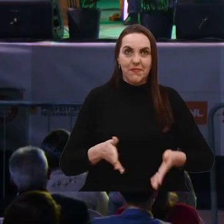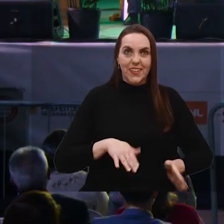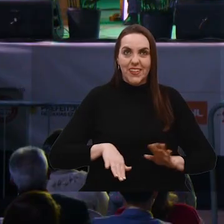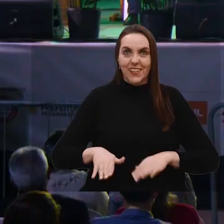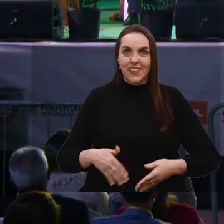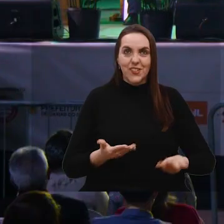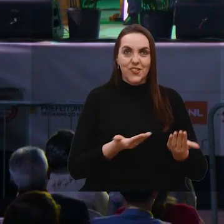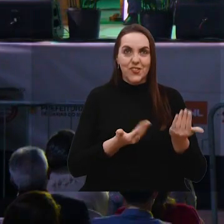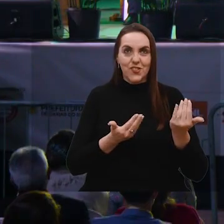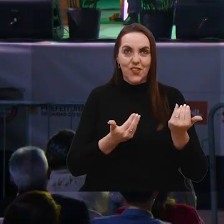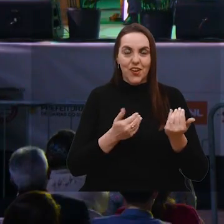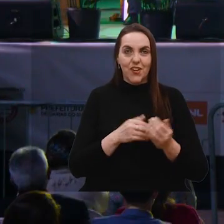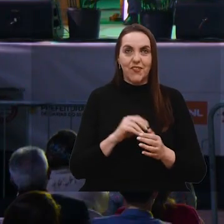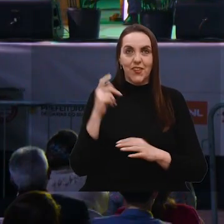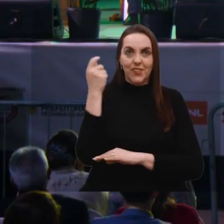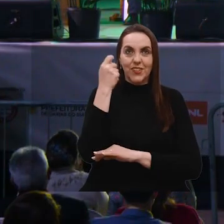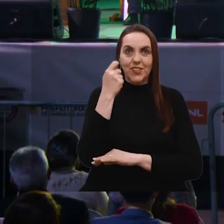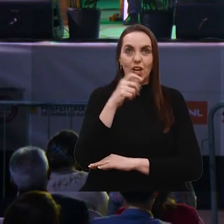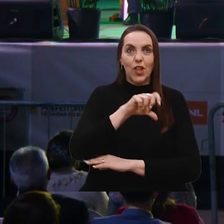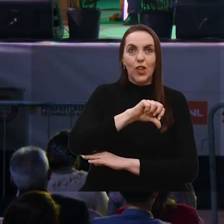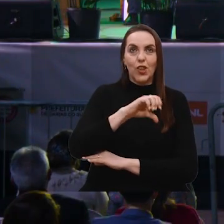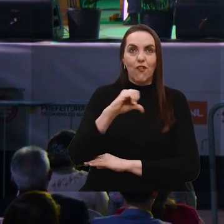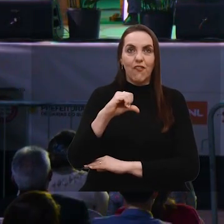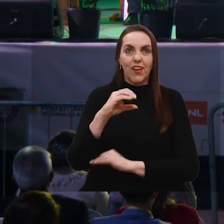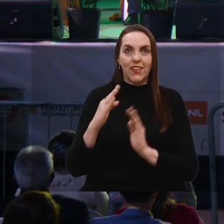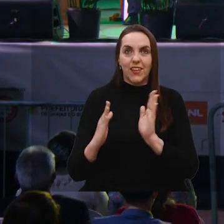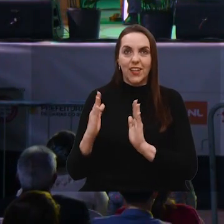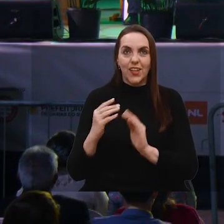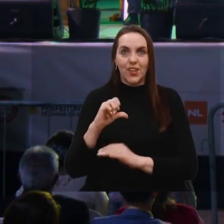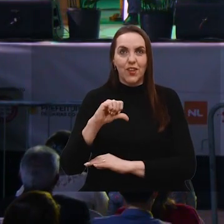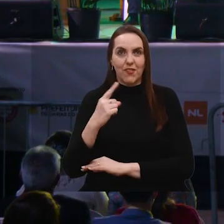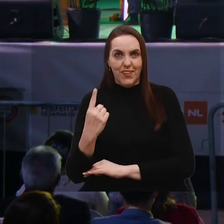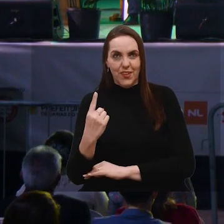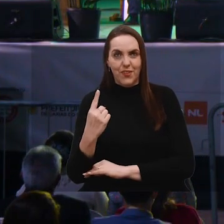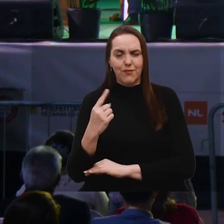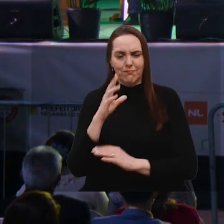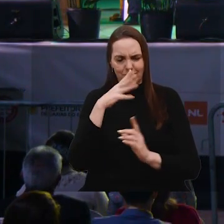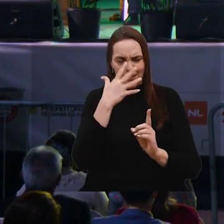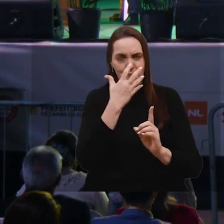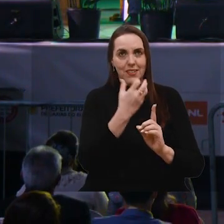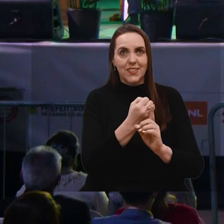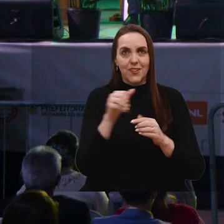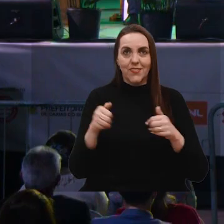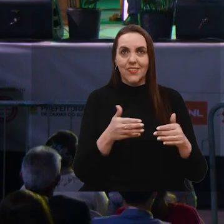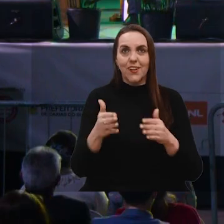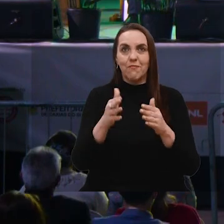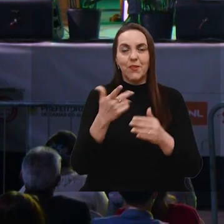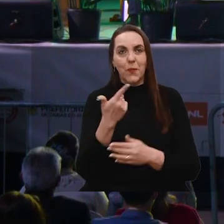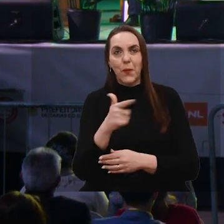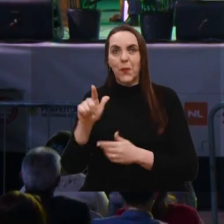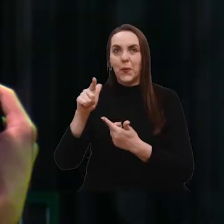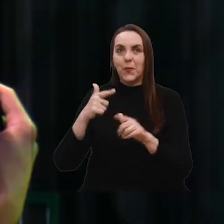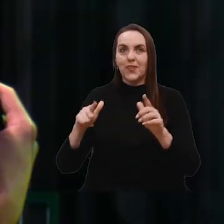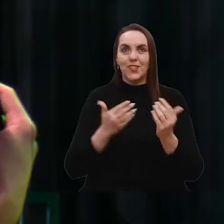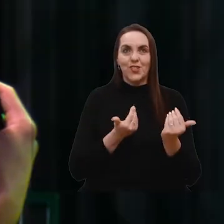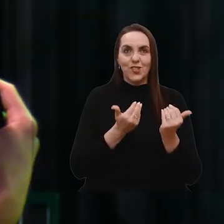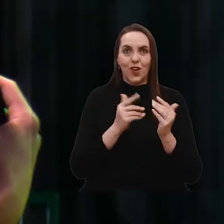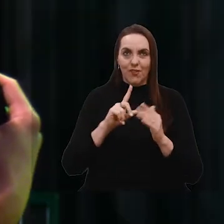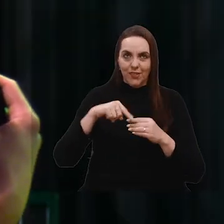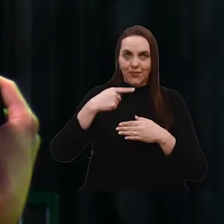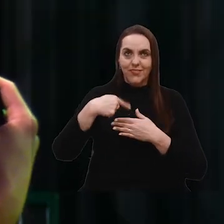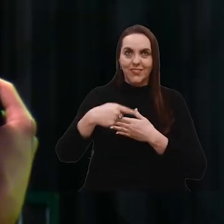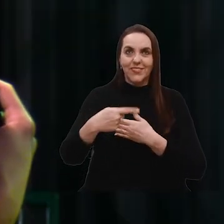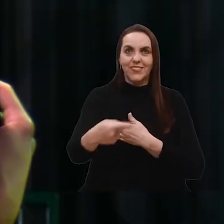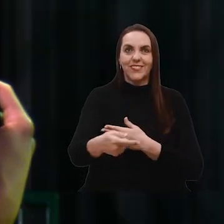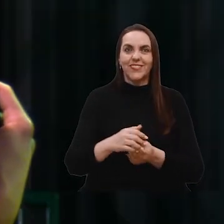primeira prenda juvenil do Rio Grande do Sul, gestão 90-91, inspirando, inclusive, o caminho de muitas outras